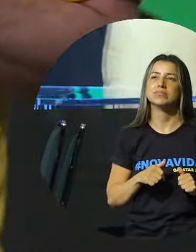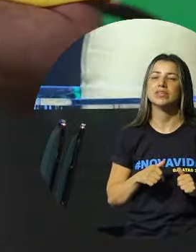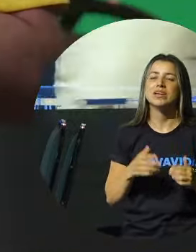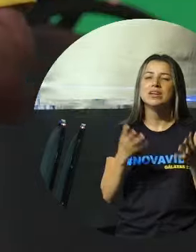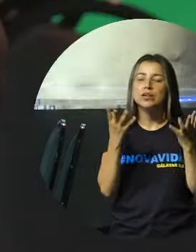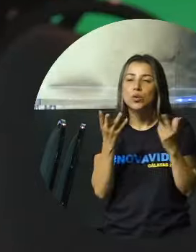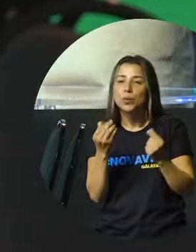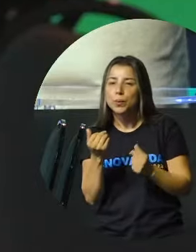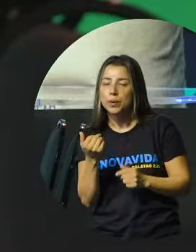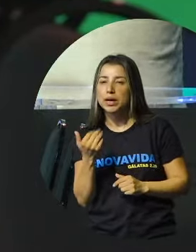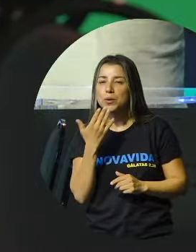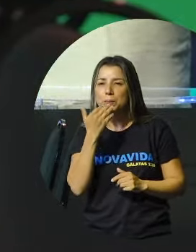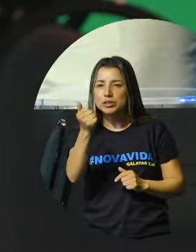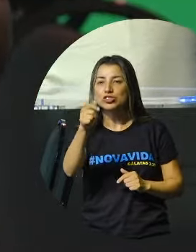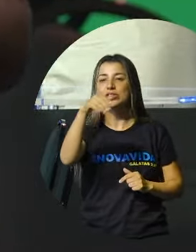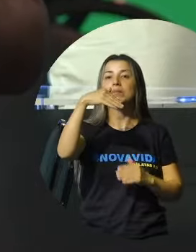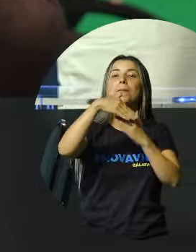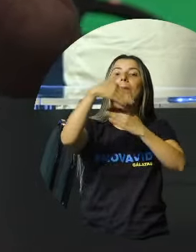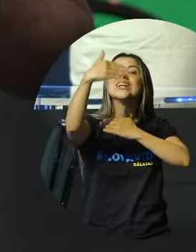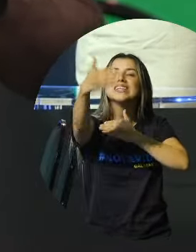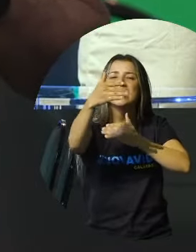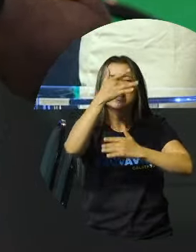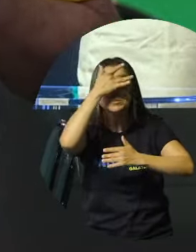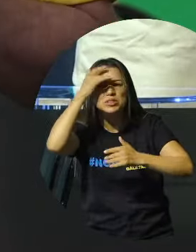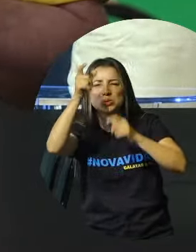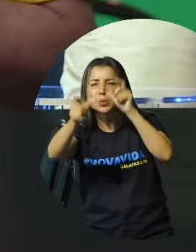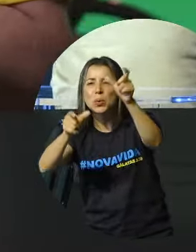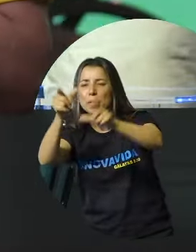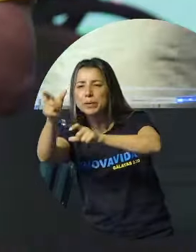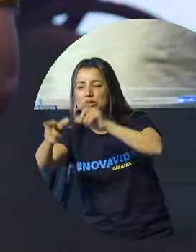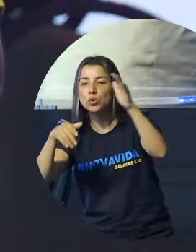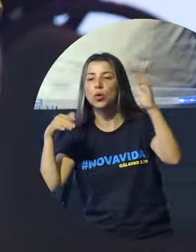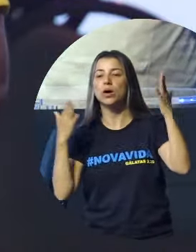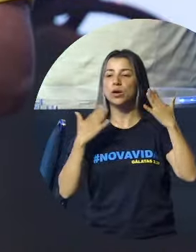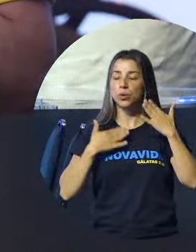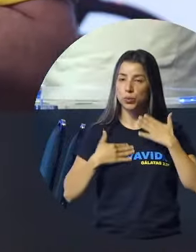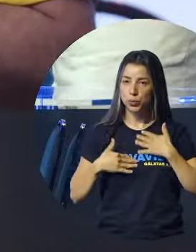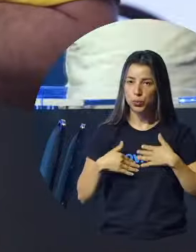Eu queria pedir a sua atenção, que você está aí atrás. Sossego nesse auditório.